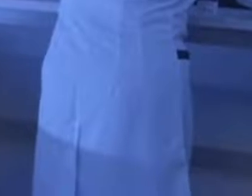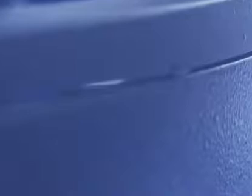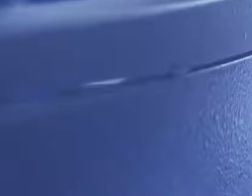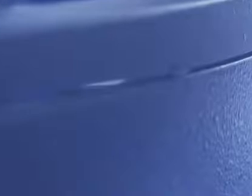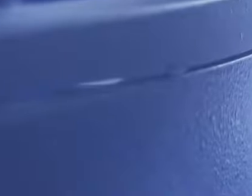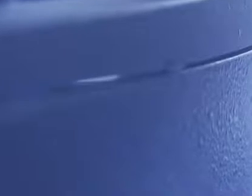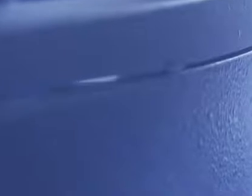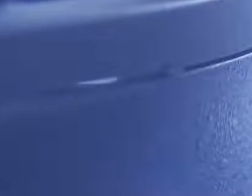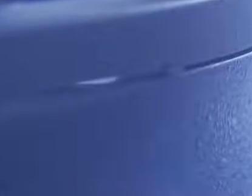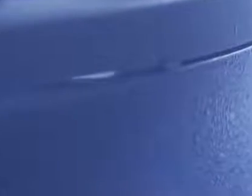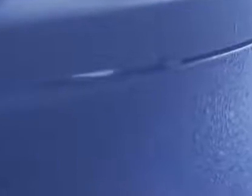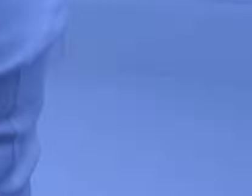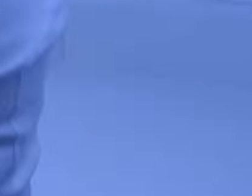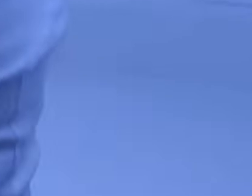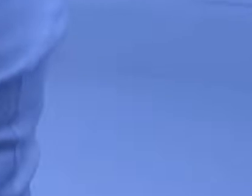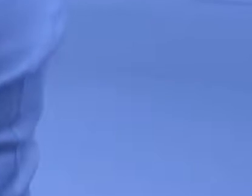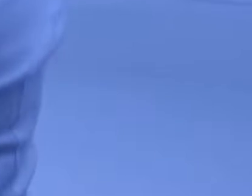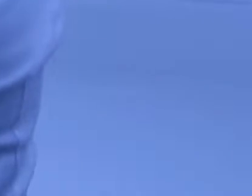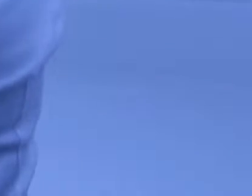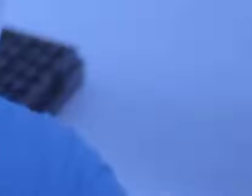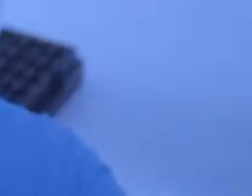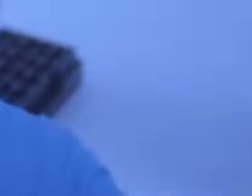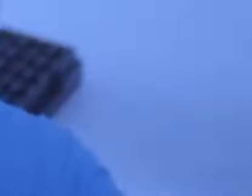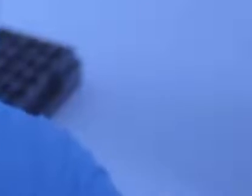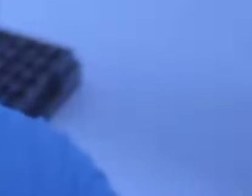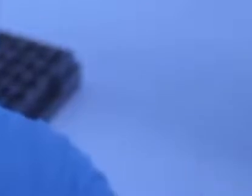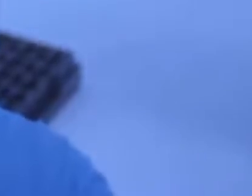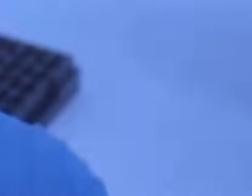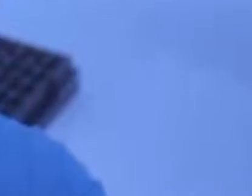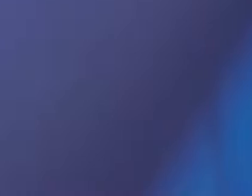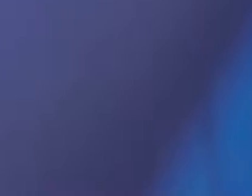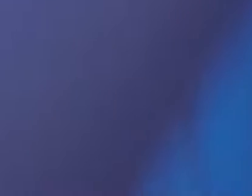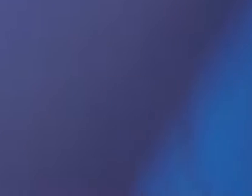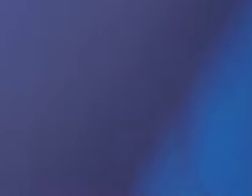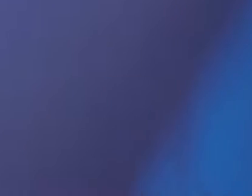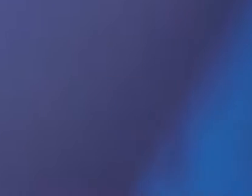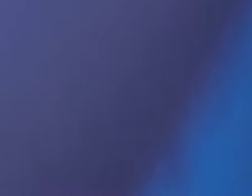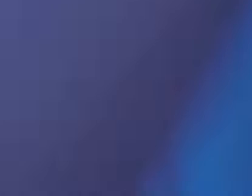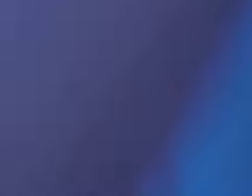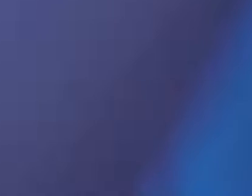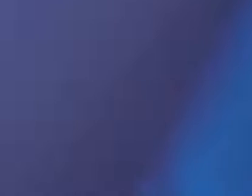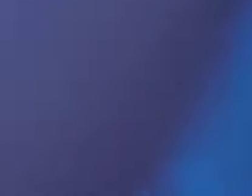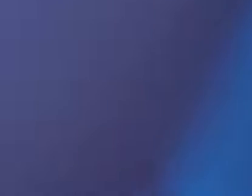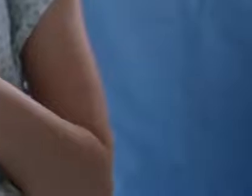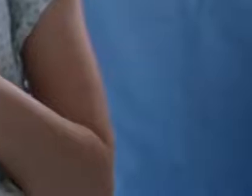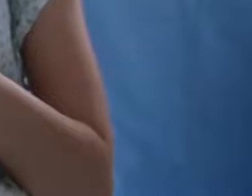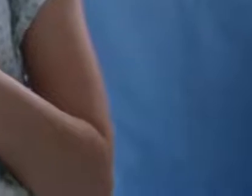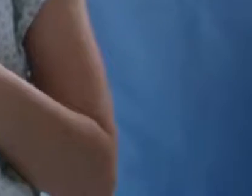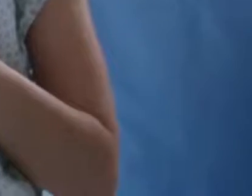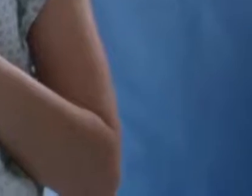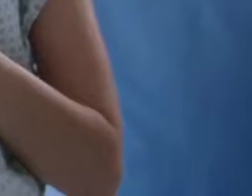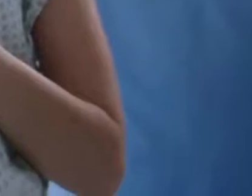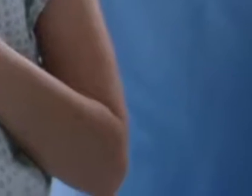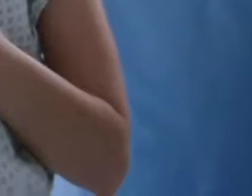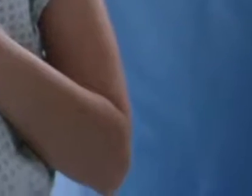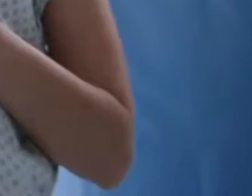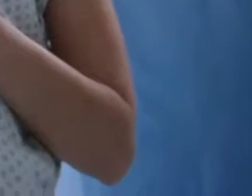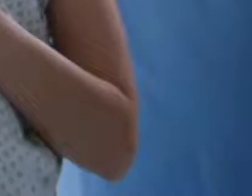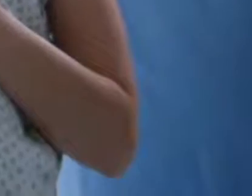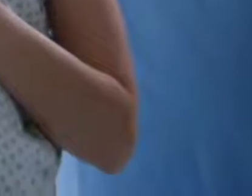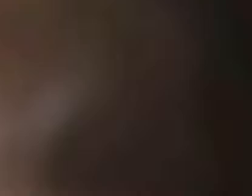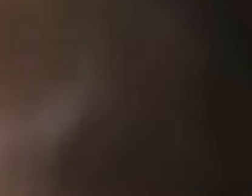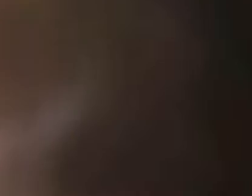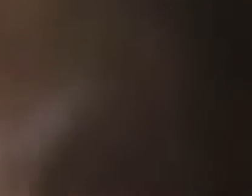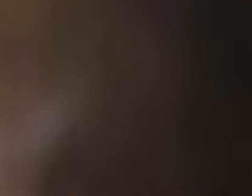de cuidado contínuo com a saúde, que não se limita apenas ao desfecho clínico, mas está apoiada na experiência do paciente,